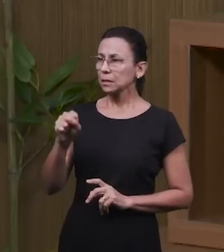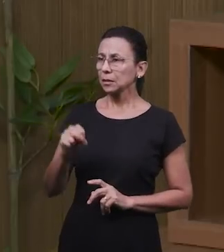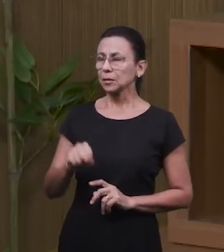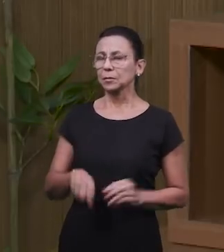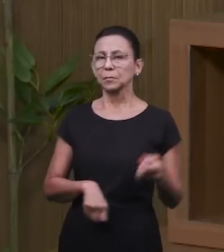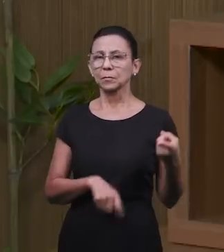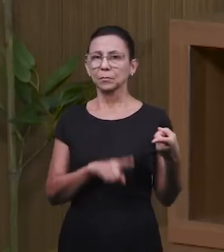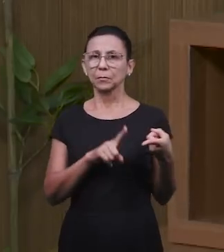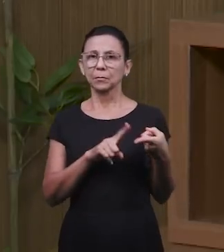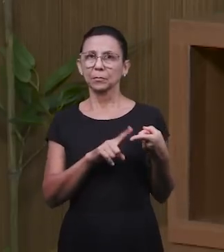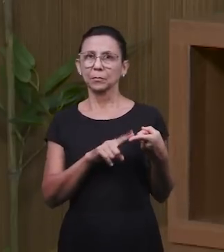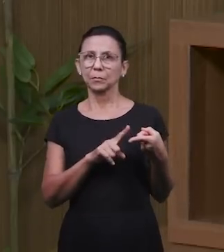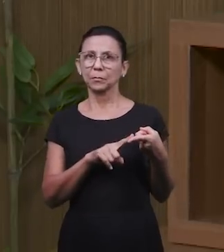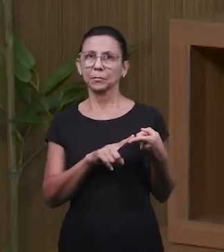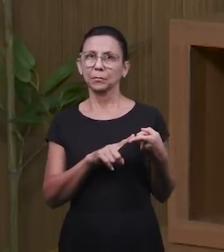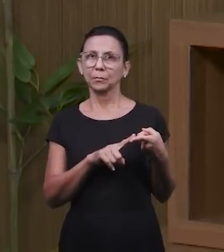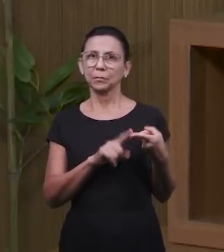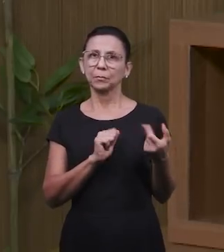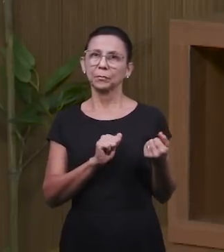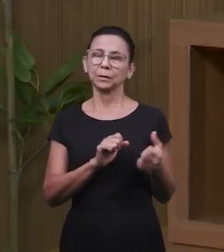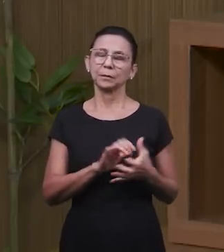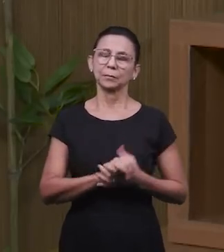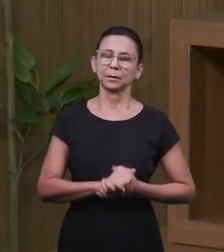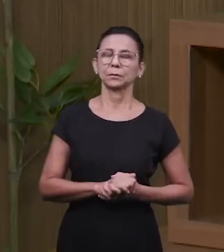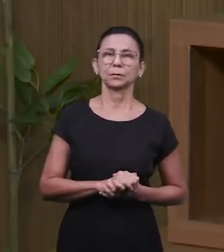Primeira coisa é o seguinte,